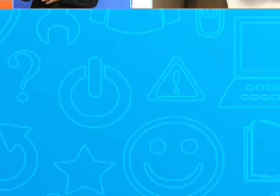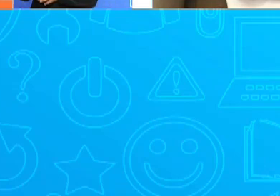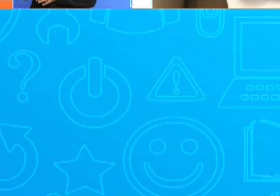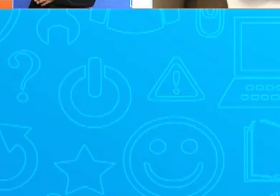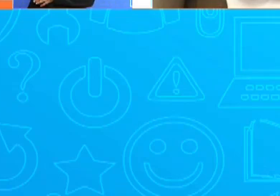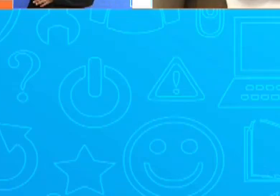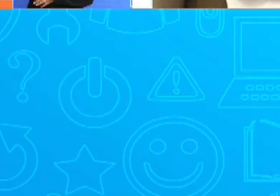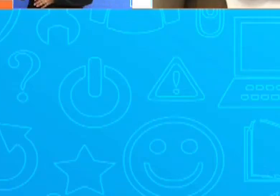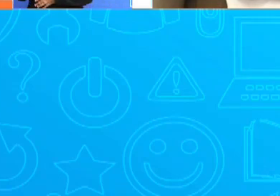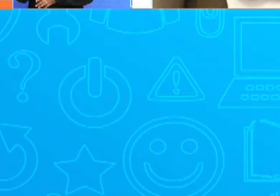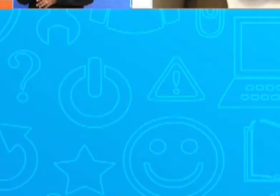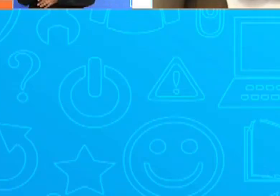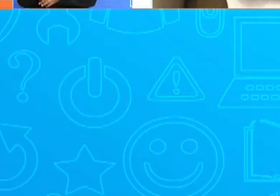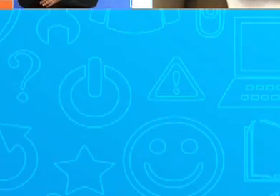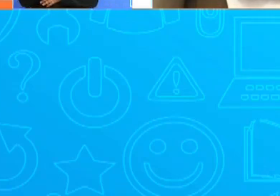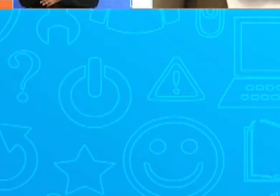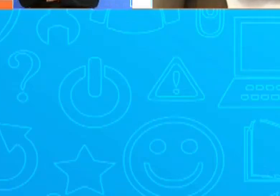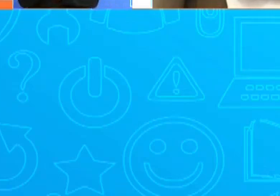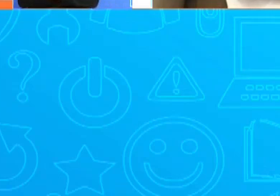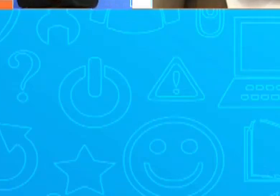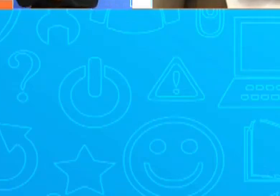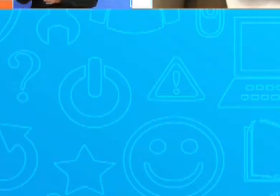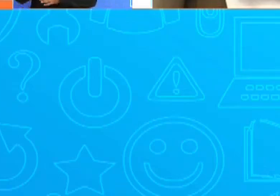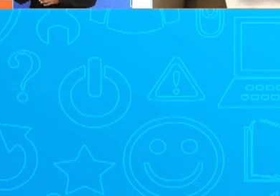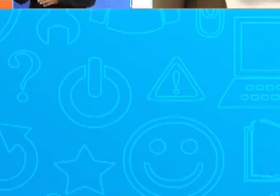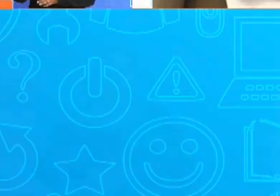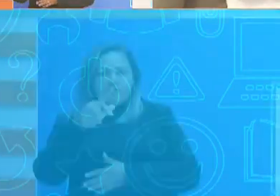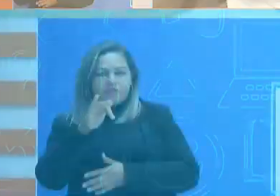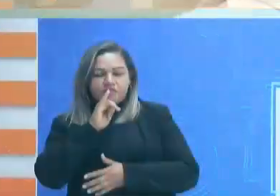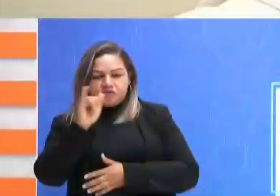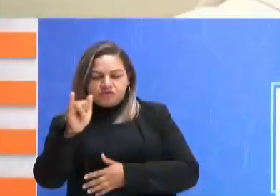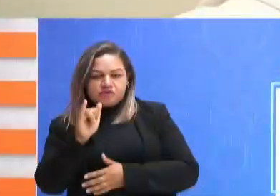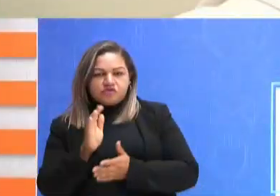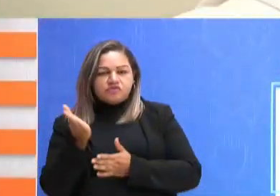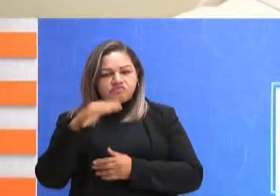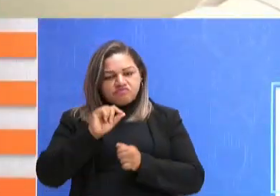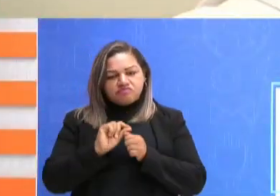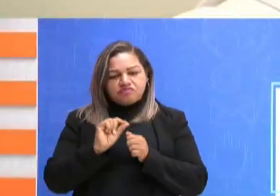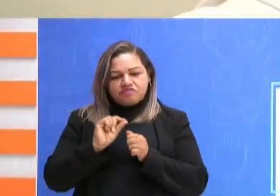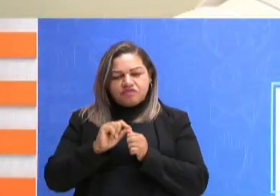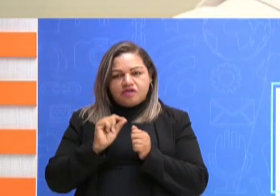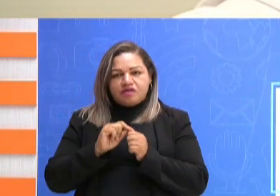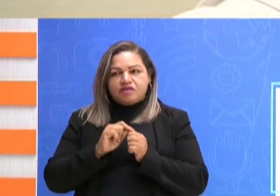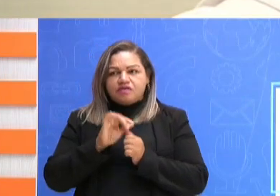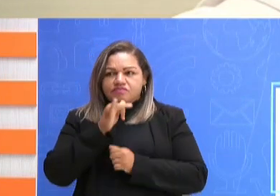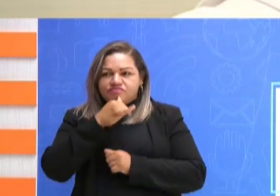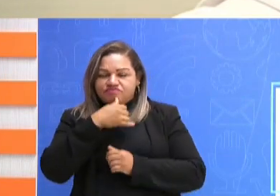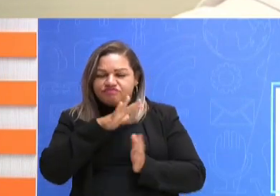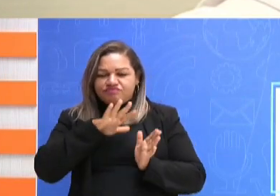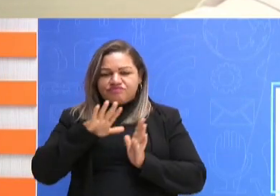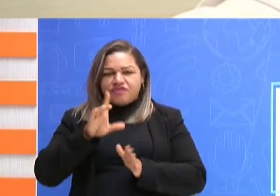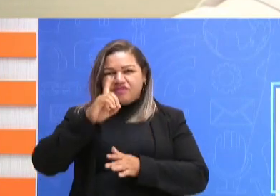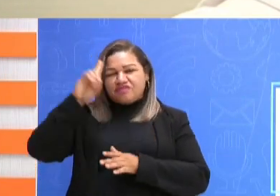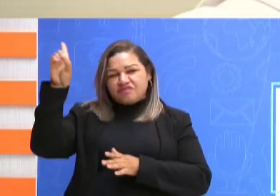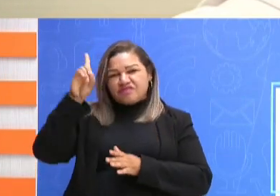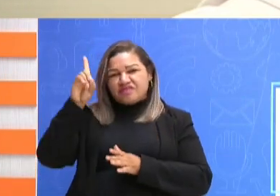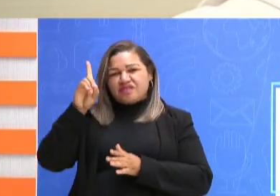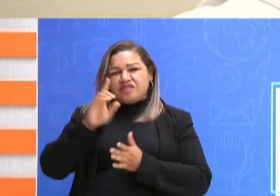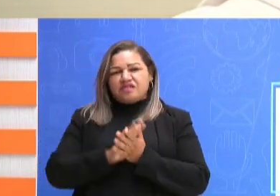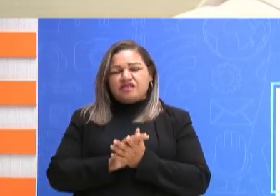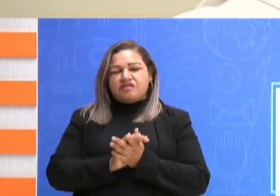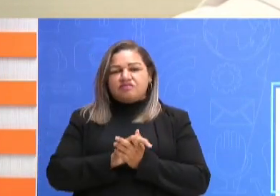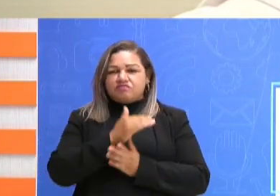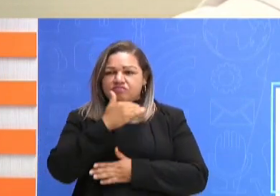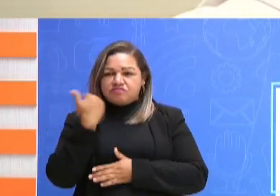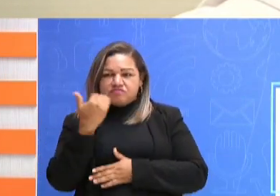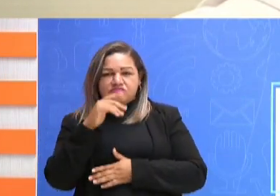pai faleceu, meu irmão foi e disse, vamos tomar a frente e vamos fazer. Infelizmente, Deus levou o meu irmão antes